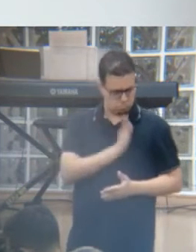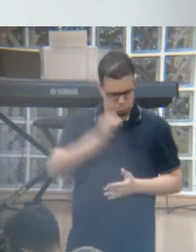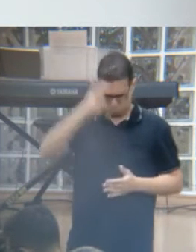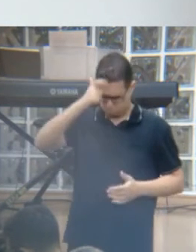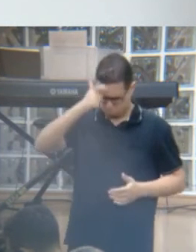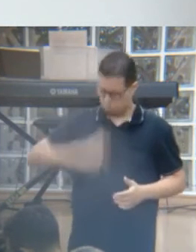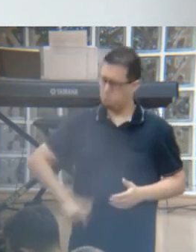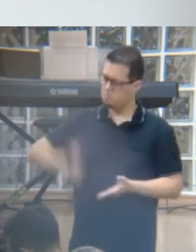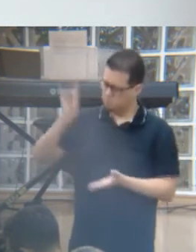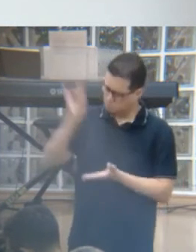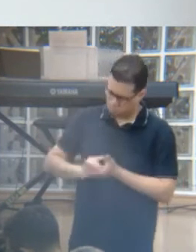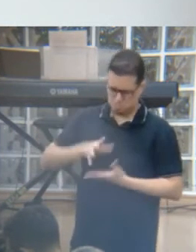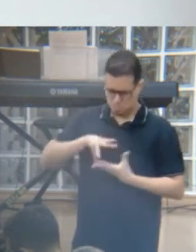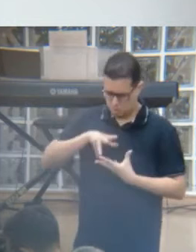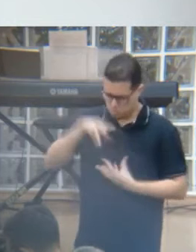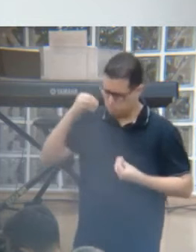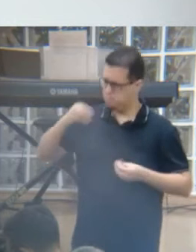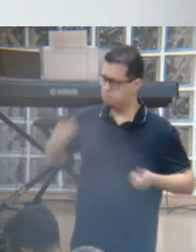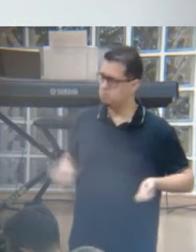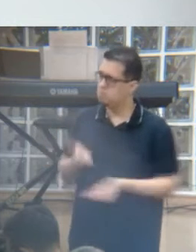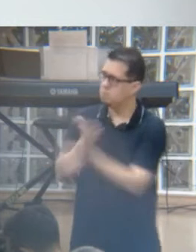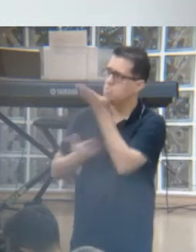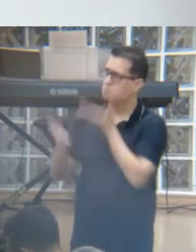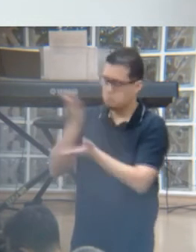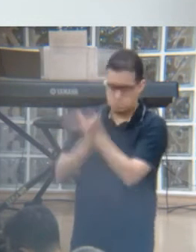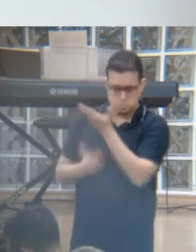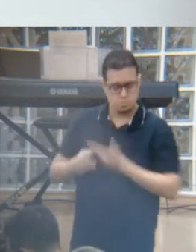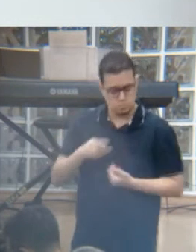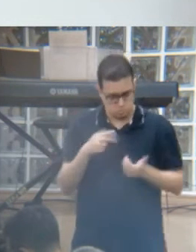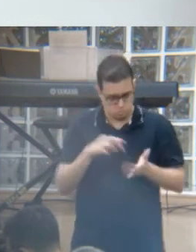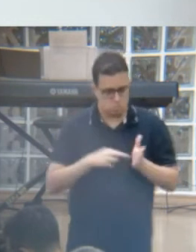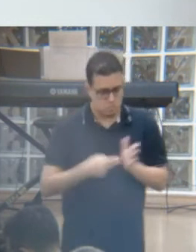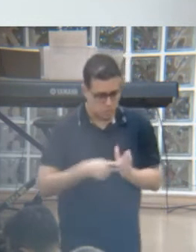alma. Esta é a tua parte na aliança.